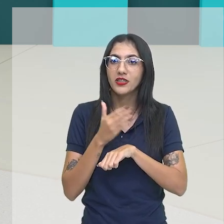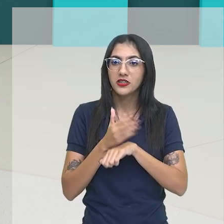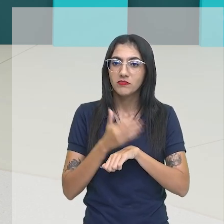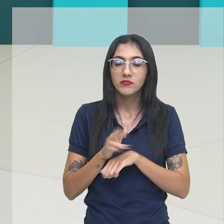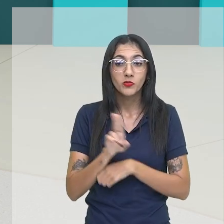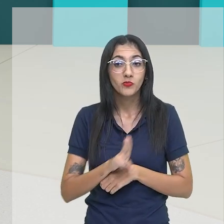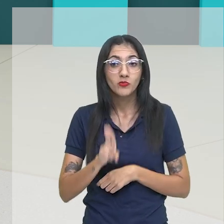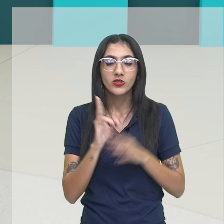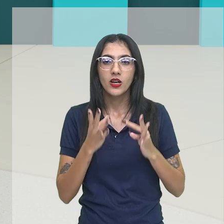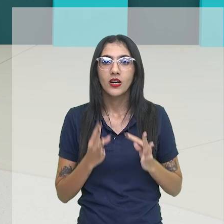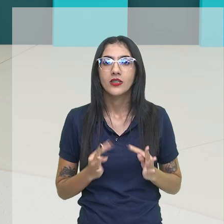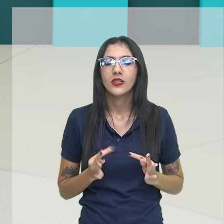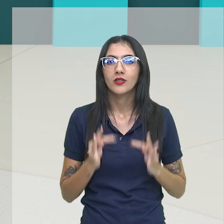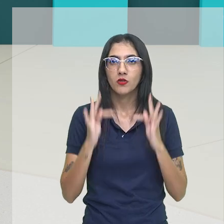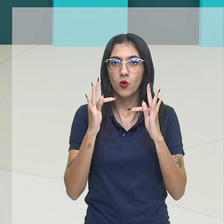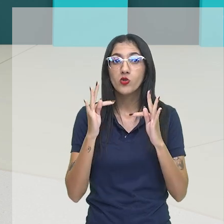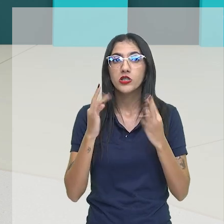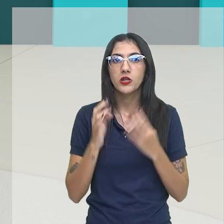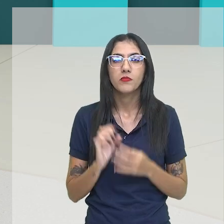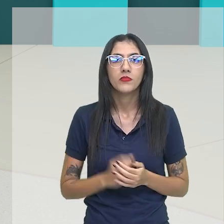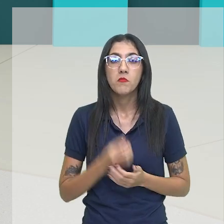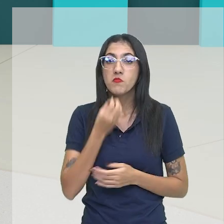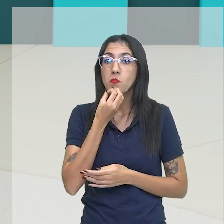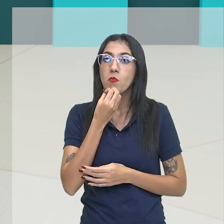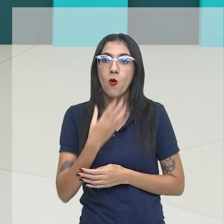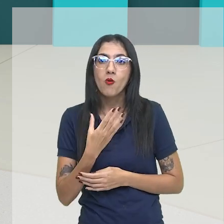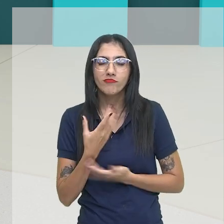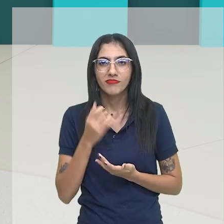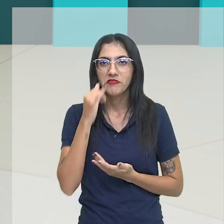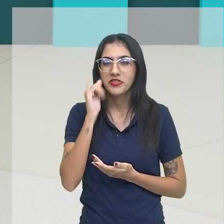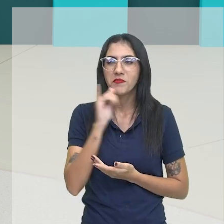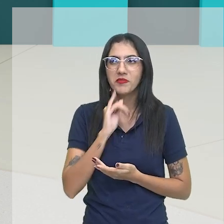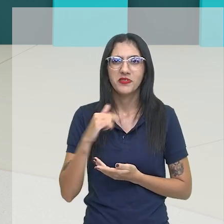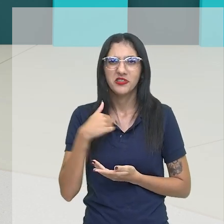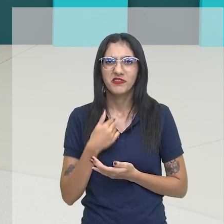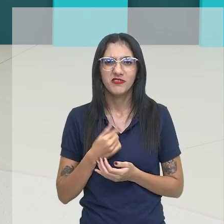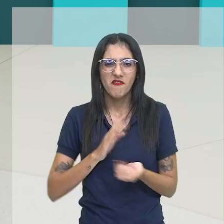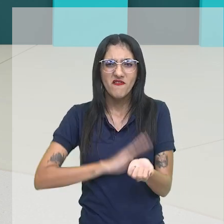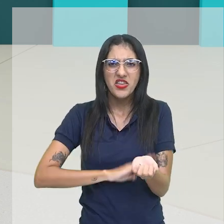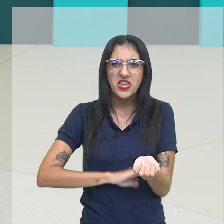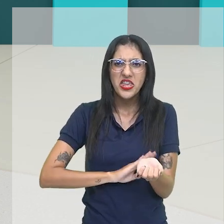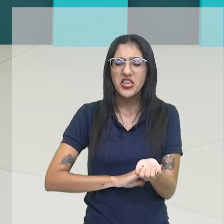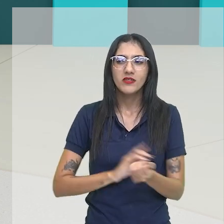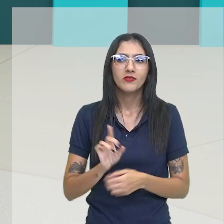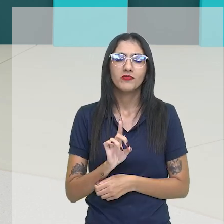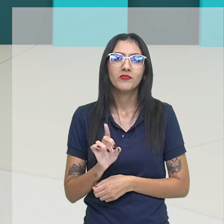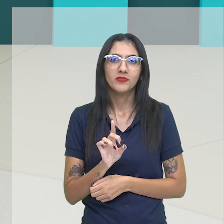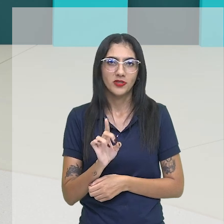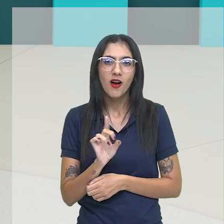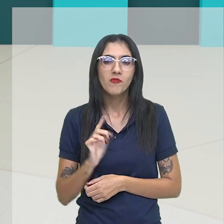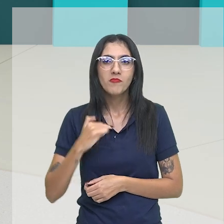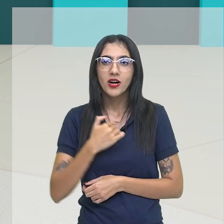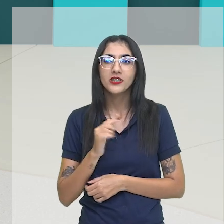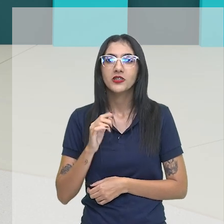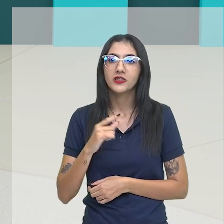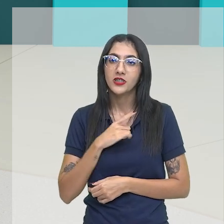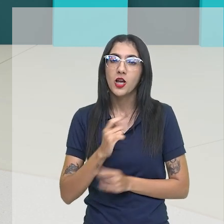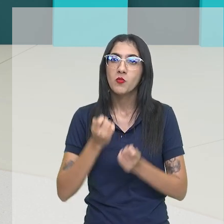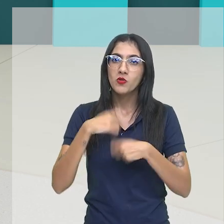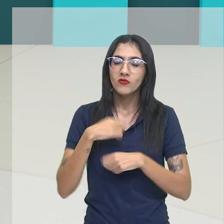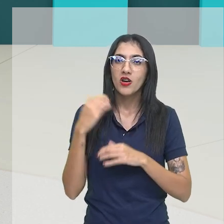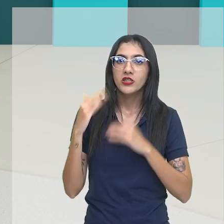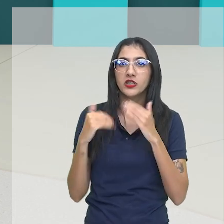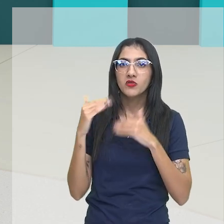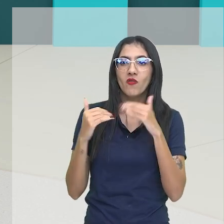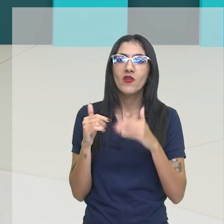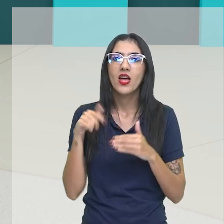a tecnologia a nosso favor, não para fazer com que a gente fique sedentário, mas para fazer com que a gente desenvolva muito mais